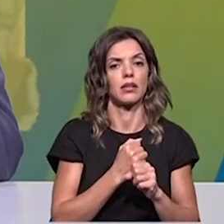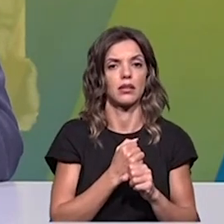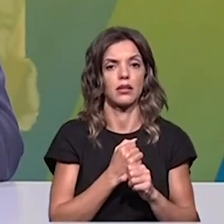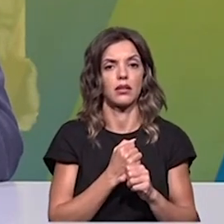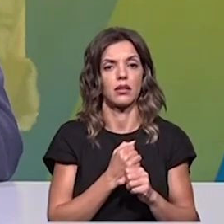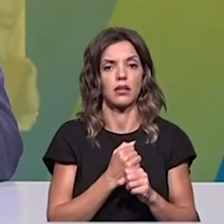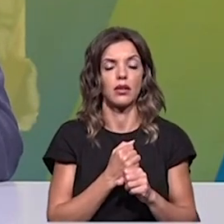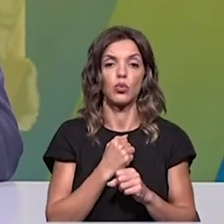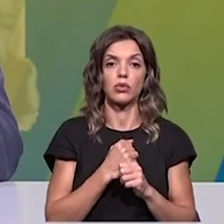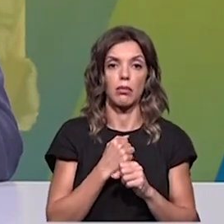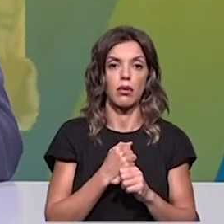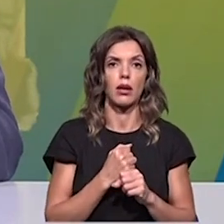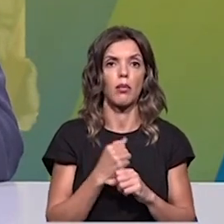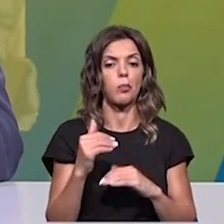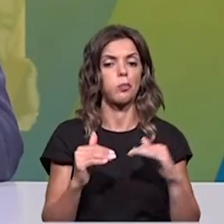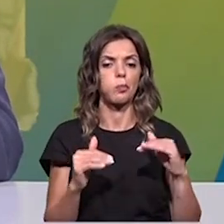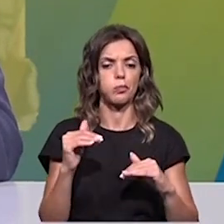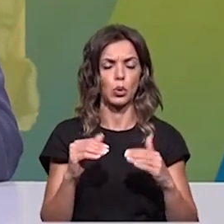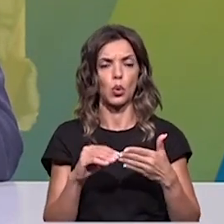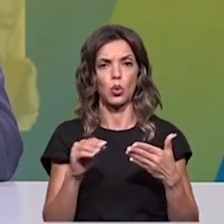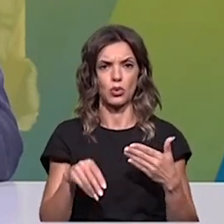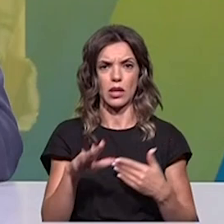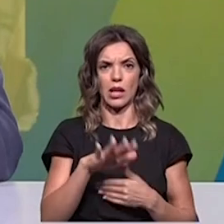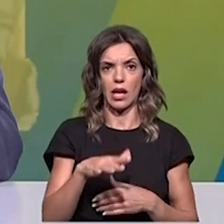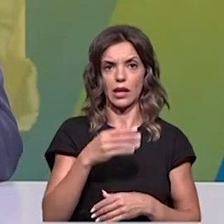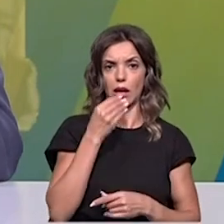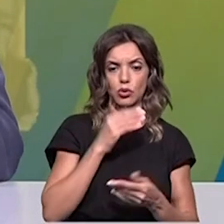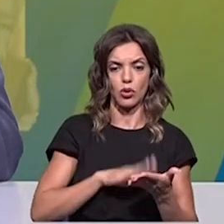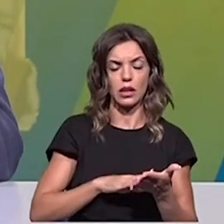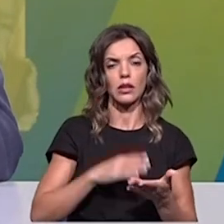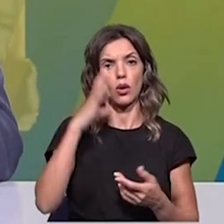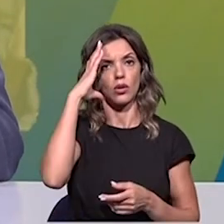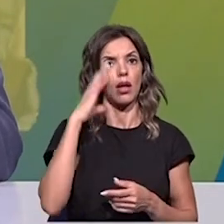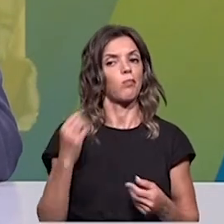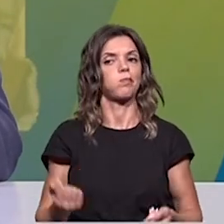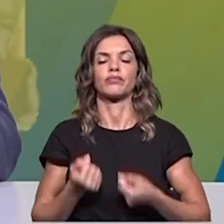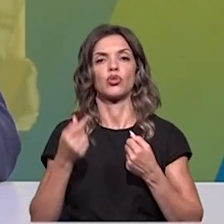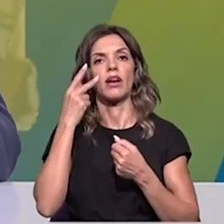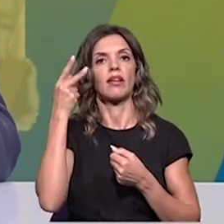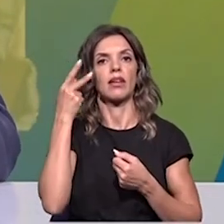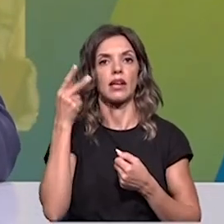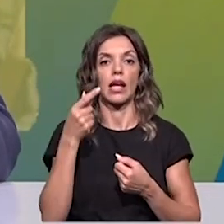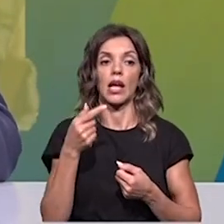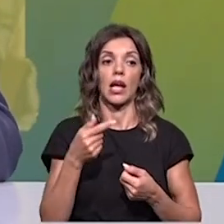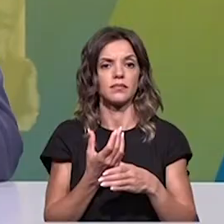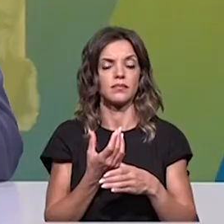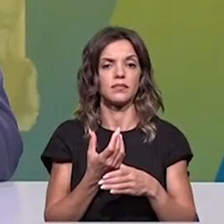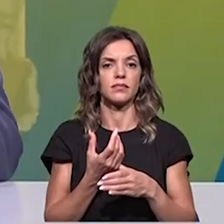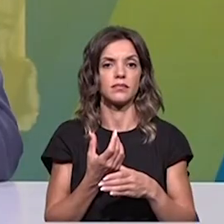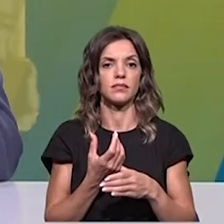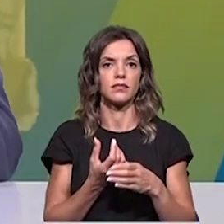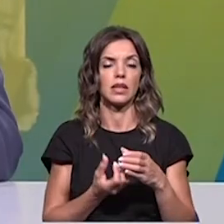de um instável de um contrato trabalha nas áreas da restauração de outubleria já não consegue sobreviver muito menos na agricultura vão conseguir